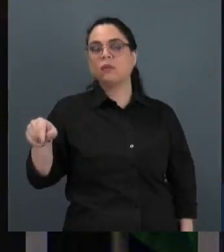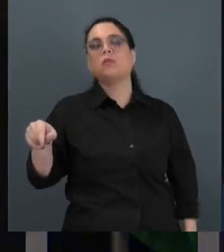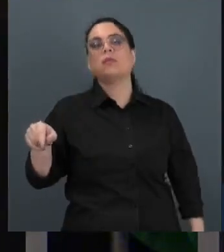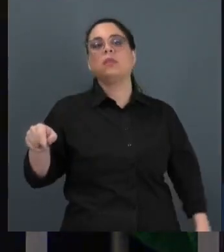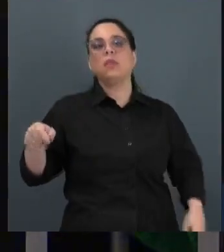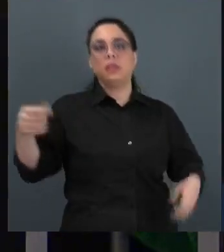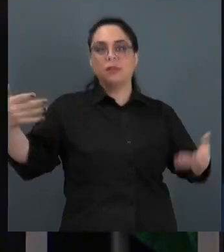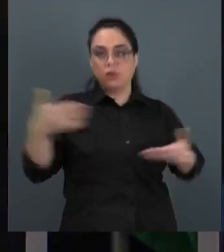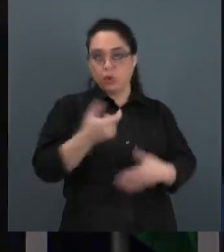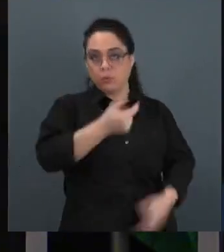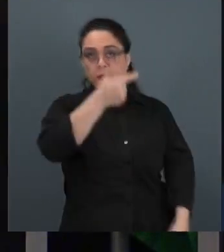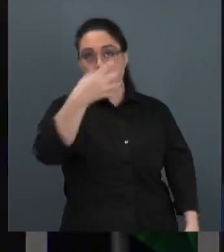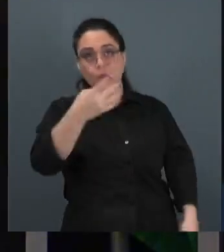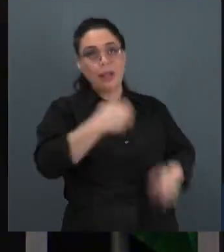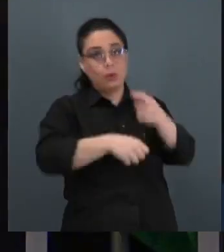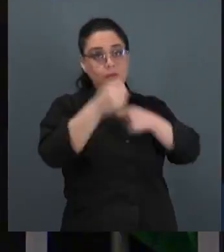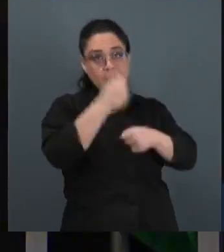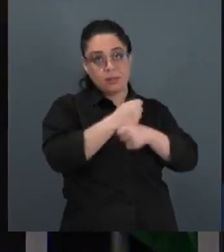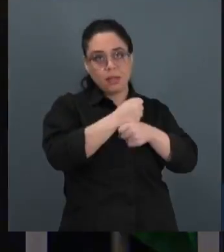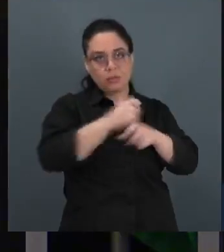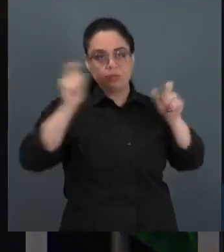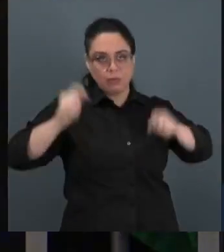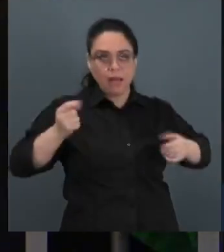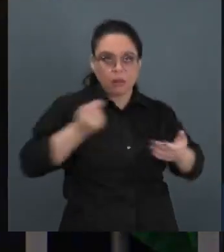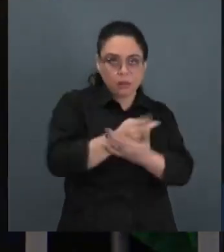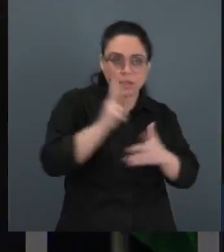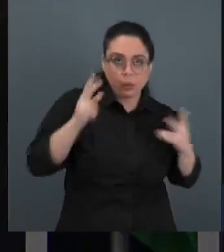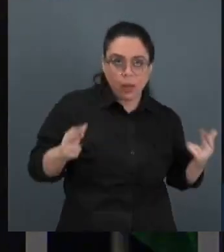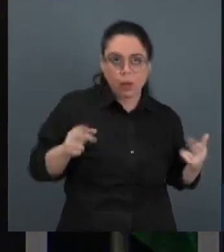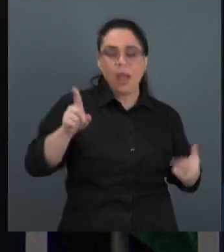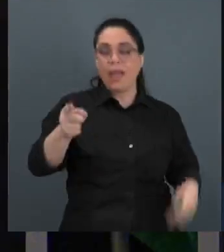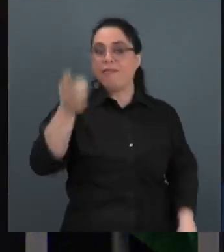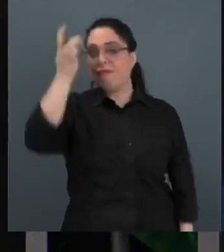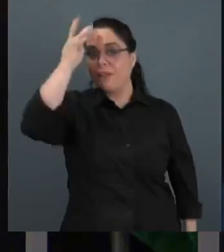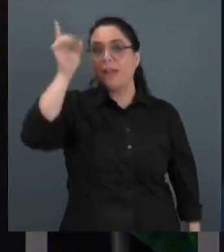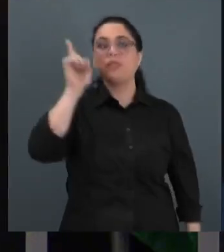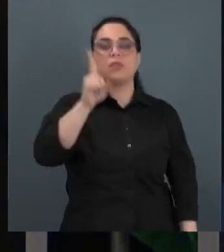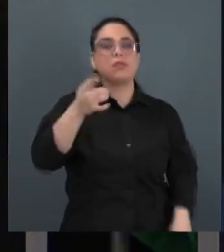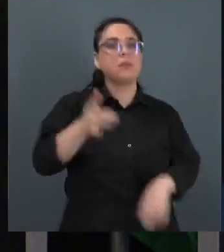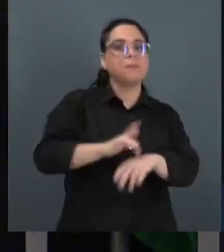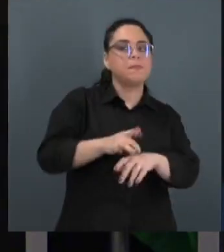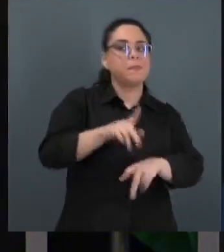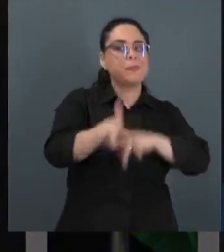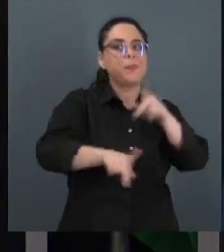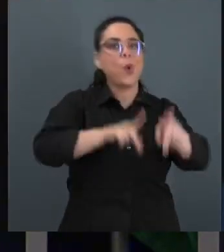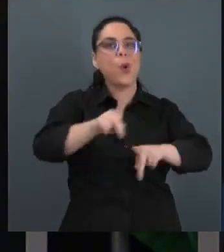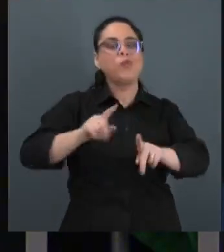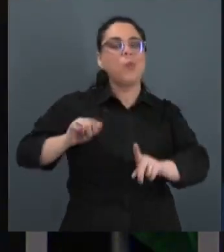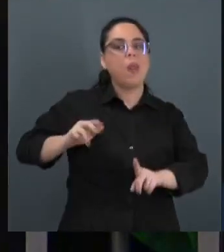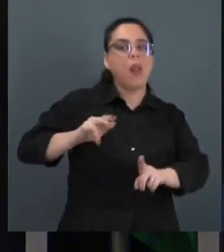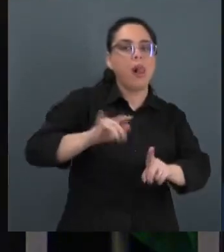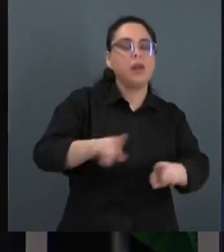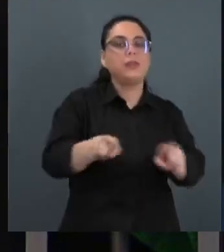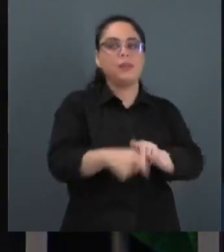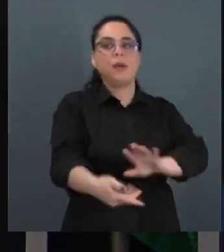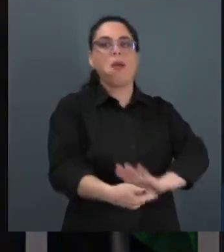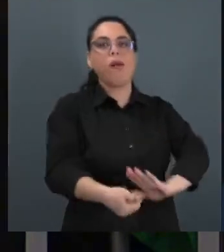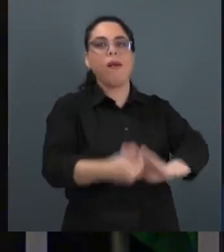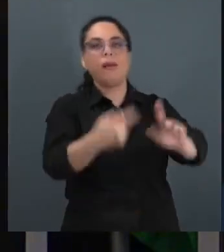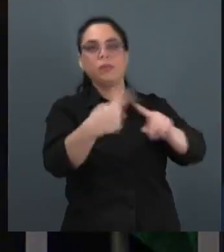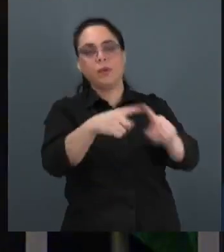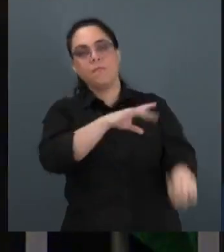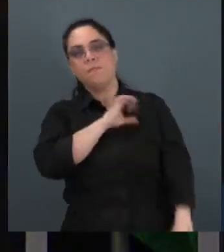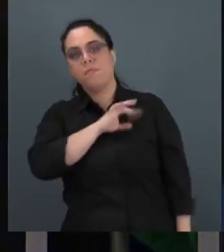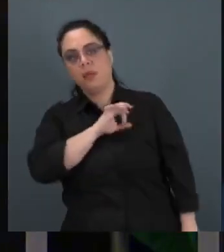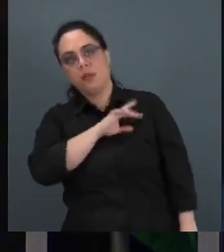final de 2024. É muito fácil ser populista, é muito fácil fazer uma administração temerária, é muito fácil